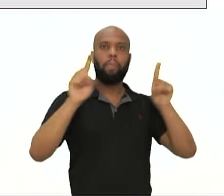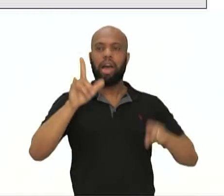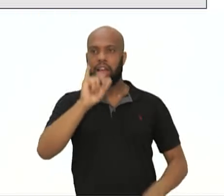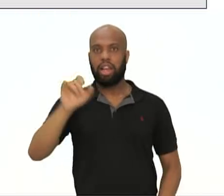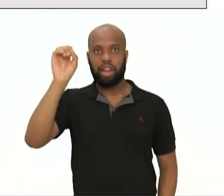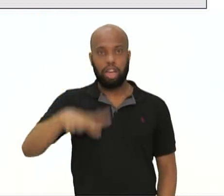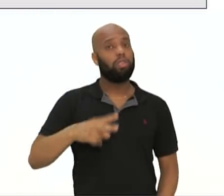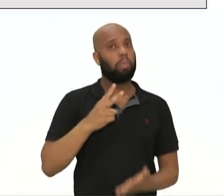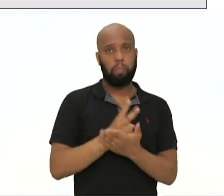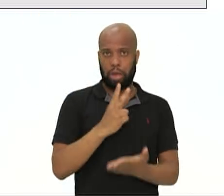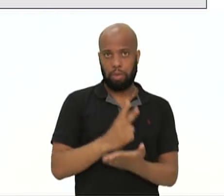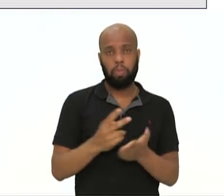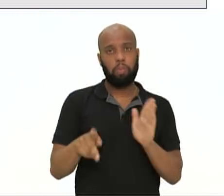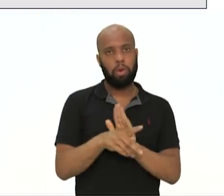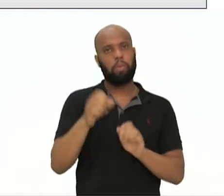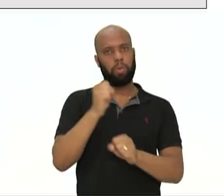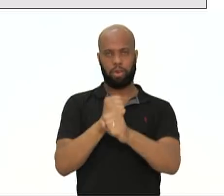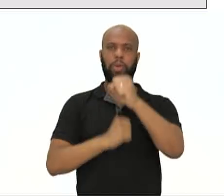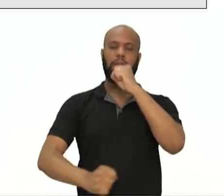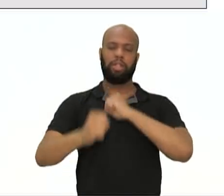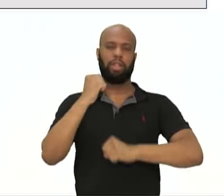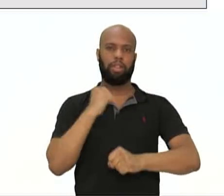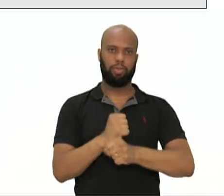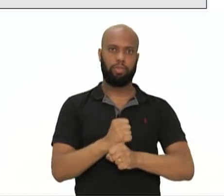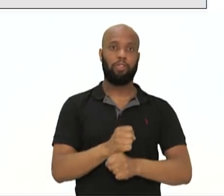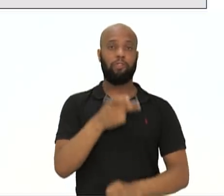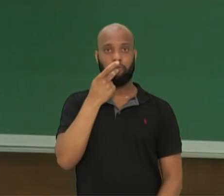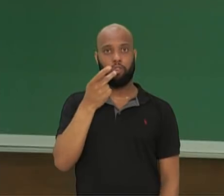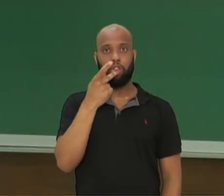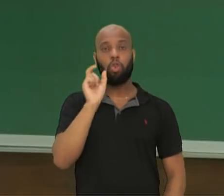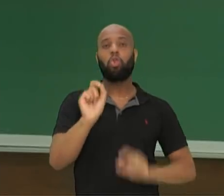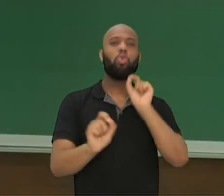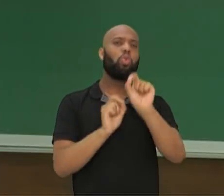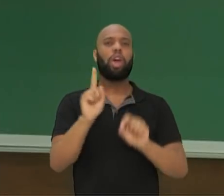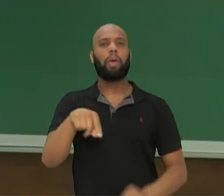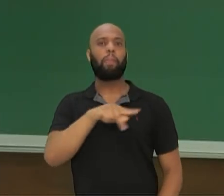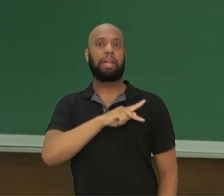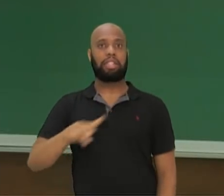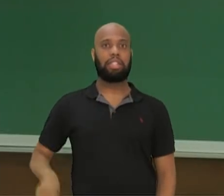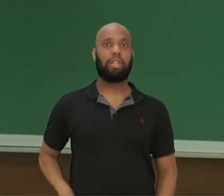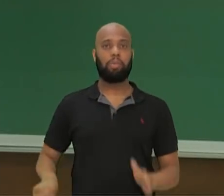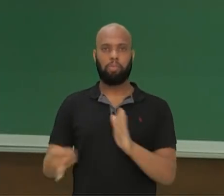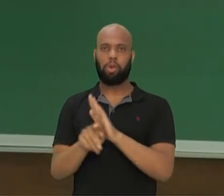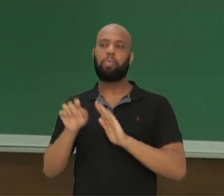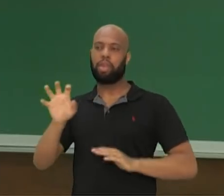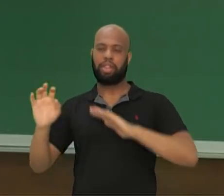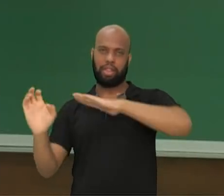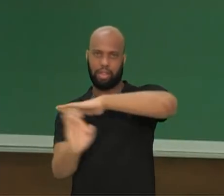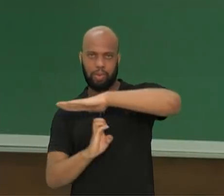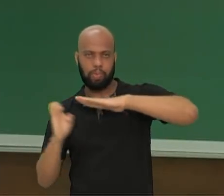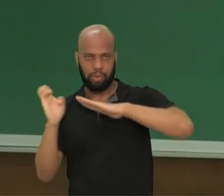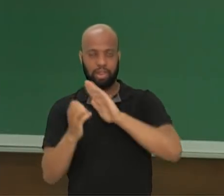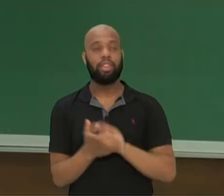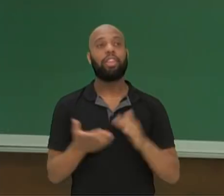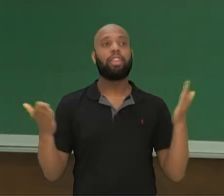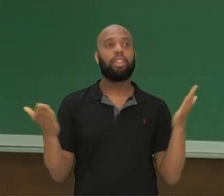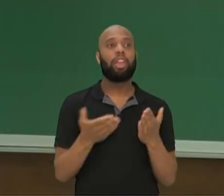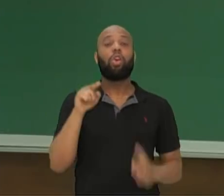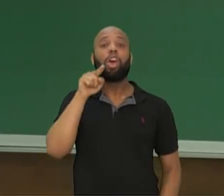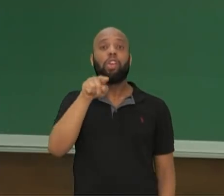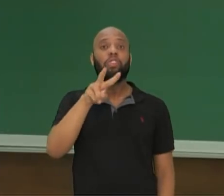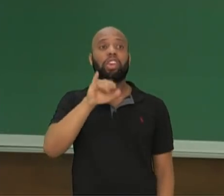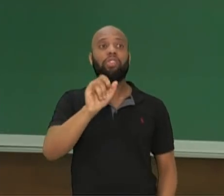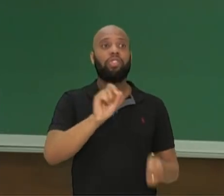estável em relação ao ano passado, afirmou o presidente da Colurb. Okay? Então agora vocês